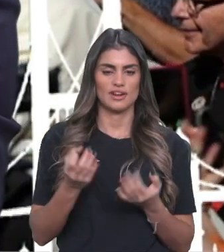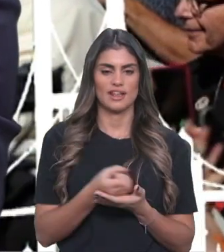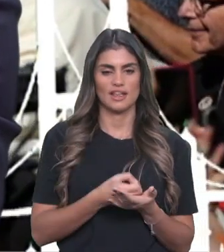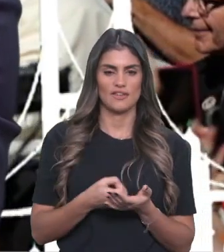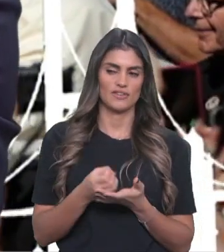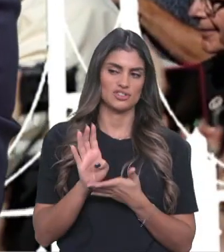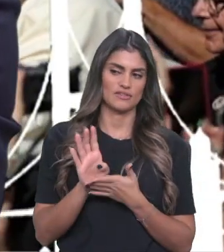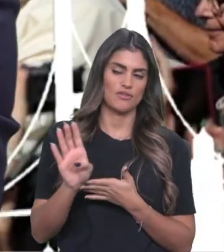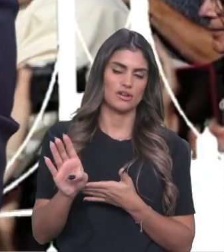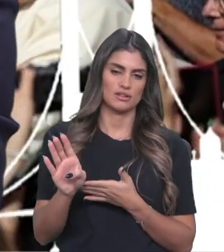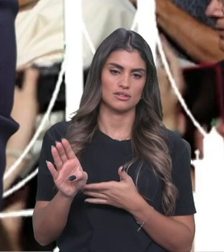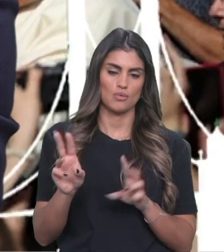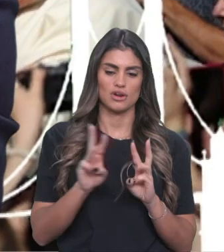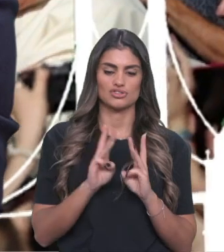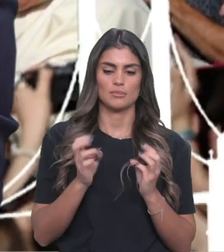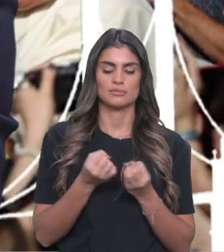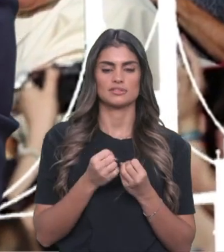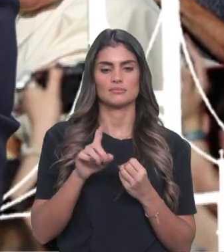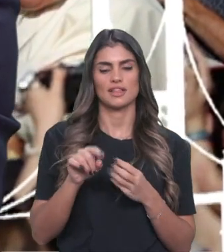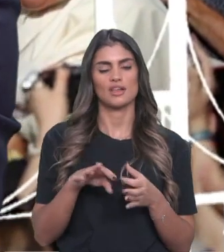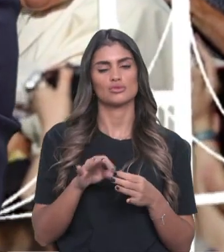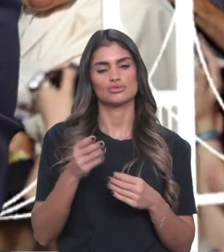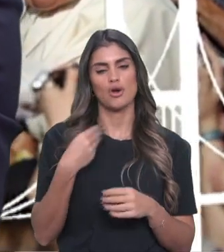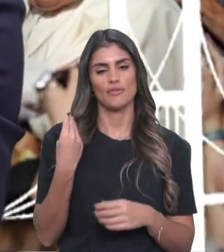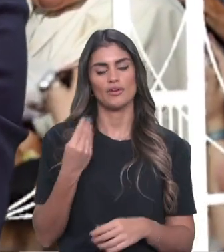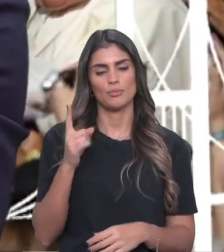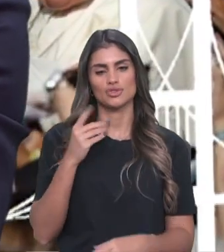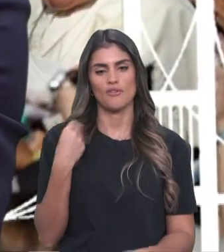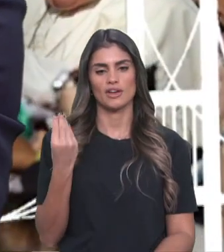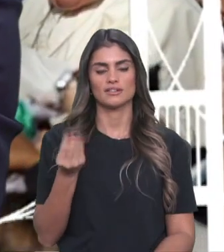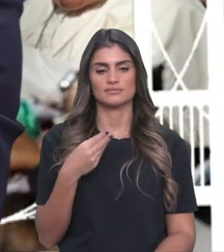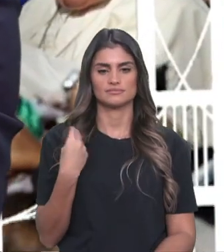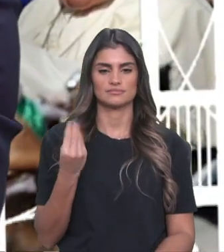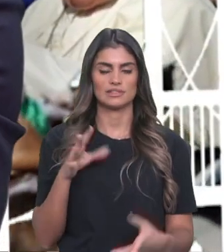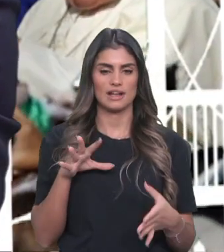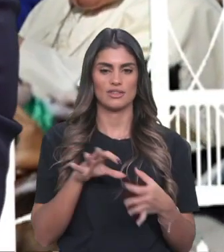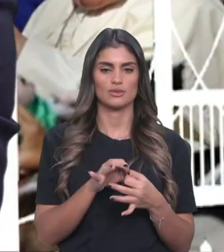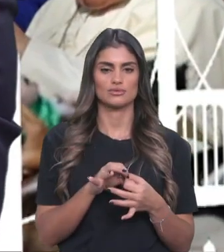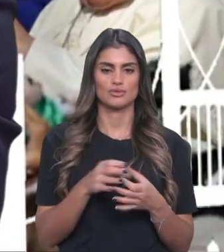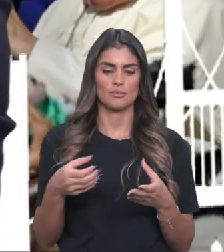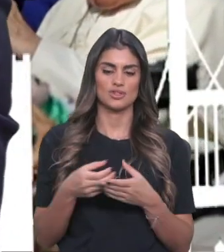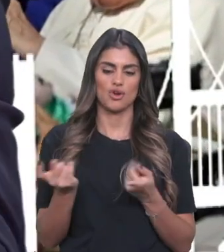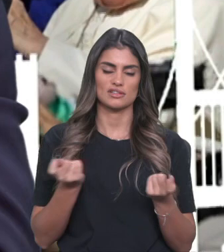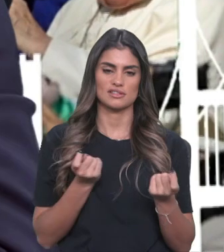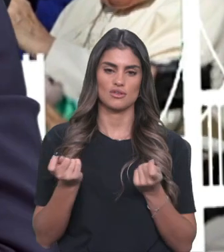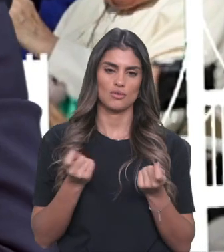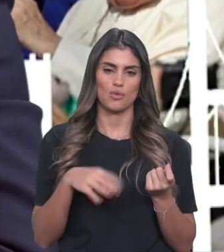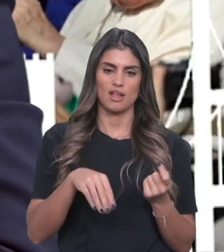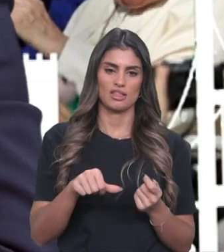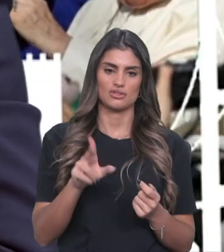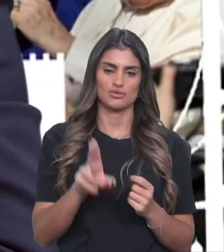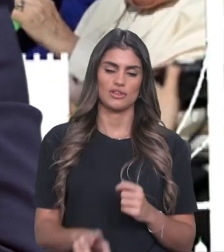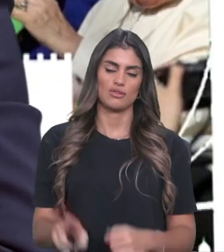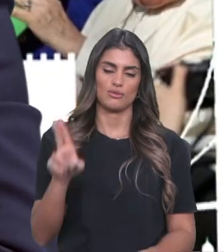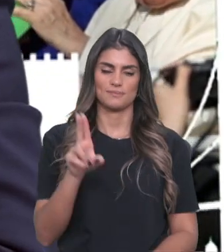fora. E mesmo um workshop também é dirigido aos jovens e por uma jovem que esteve ligada ao comitê organizador local da